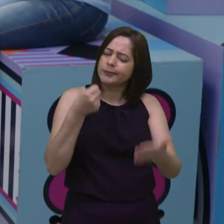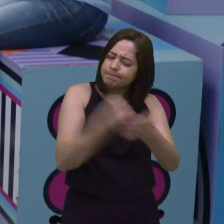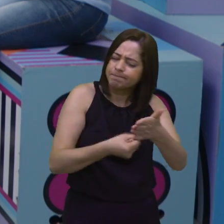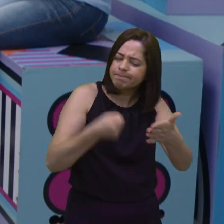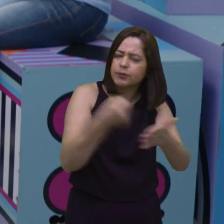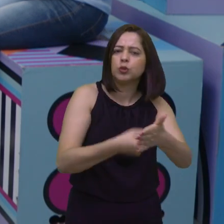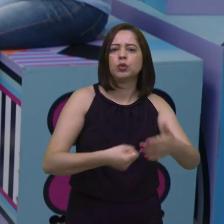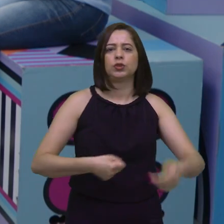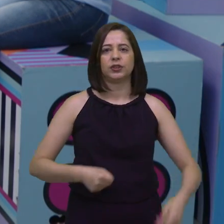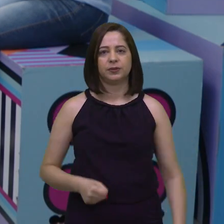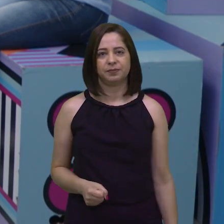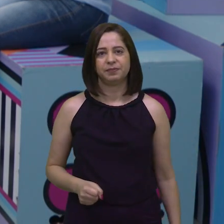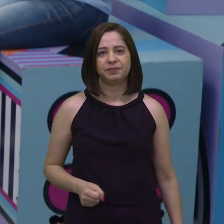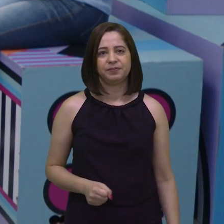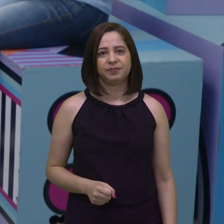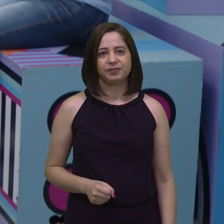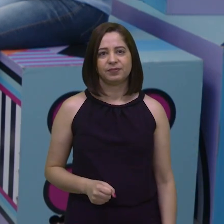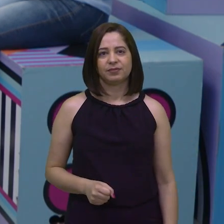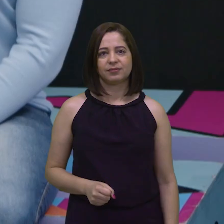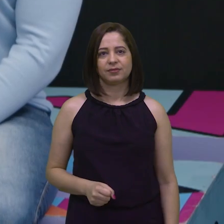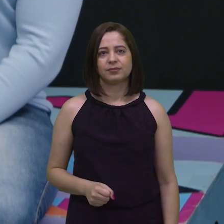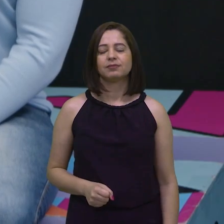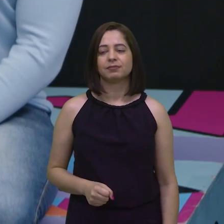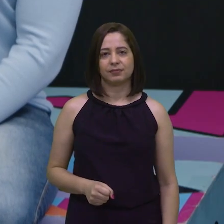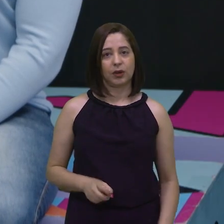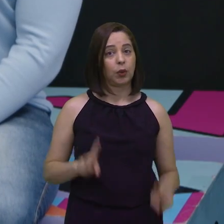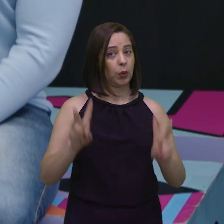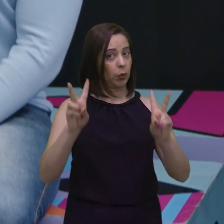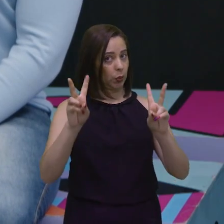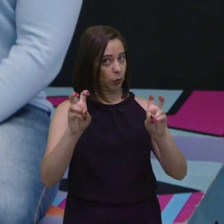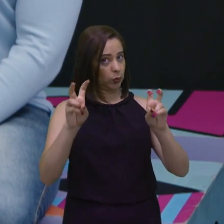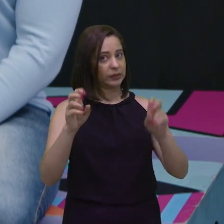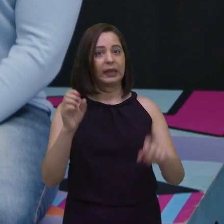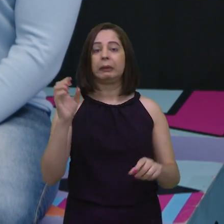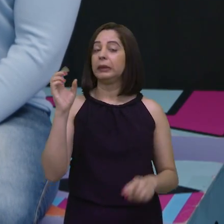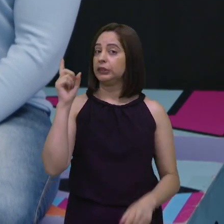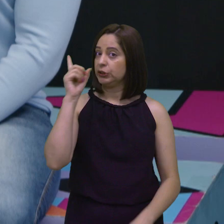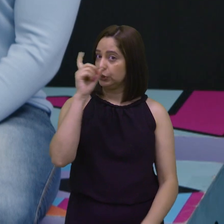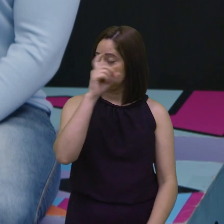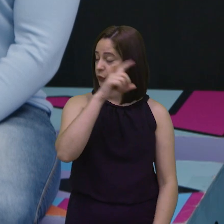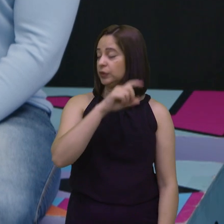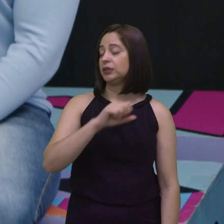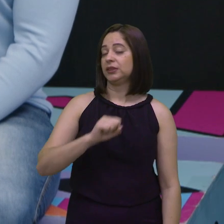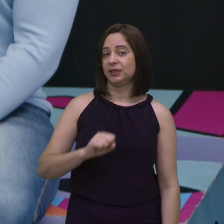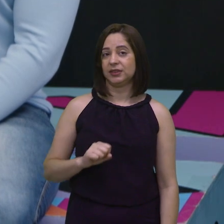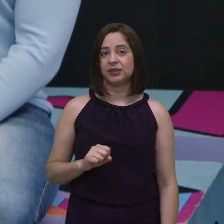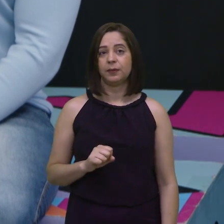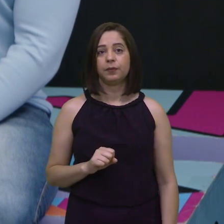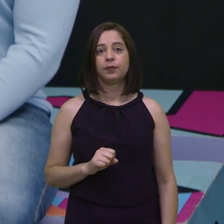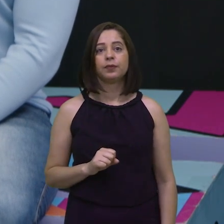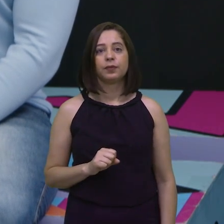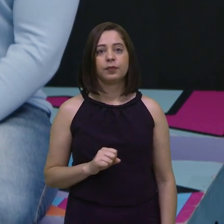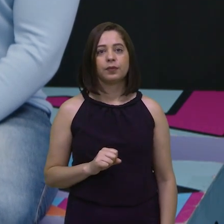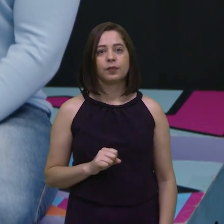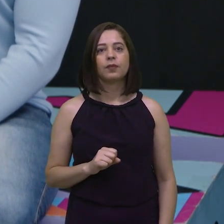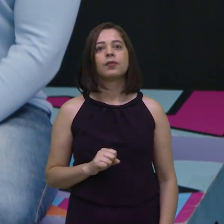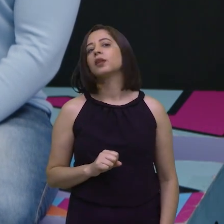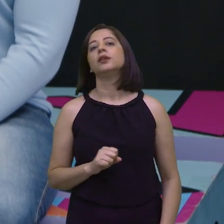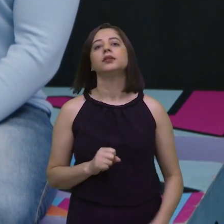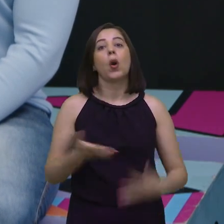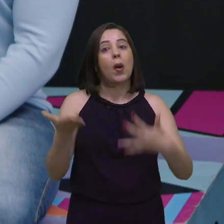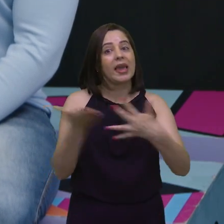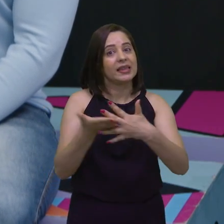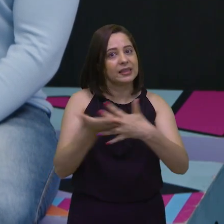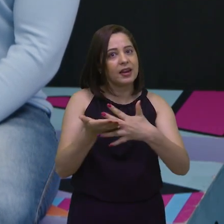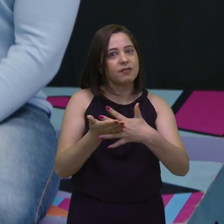é isso. Sim. Bom, Thiago, assunto complexo, denso, né? Denso. Muita coisa. Mas, galera, olha só,